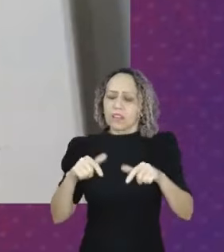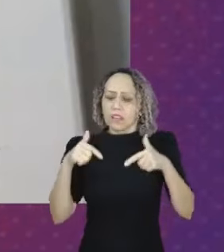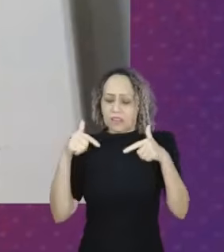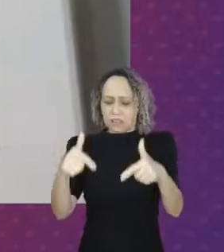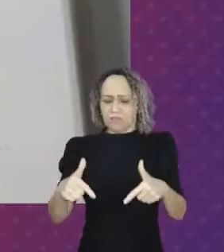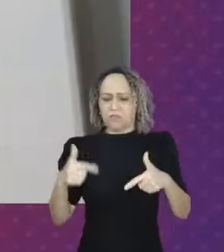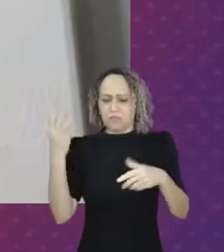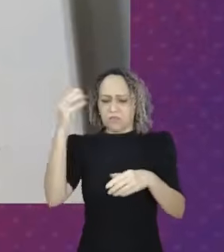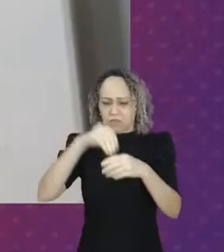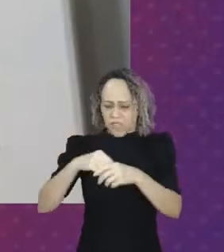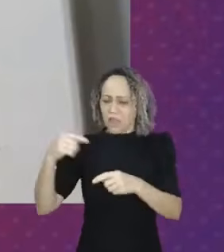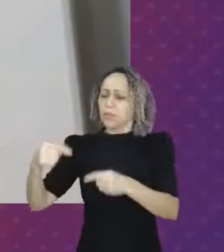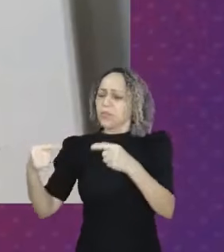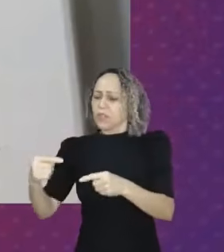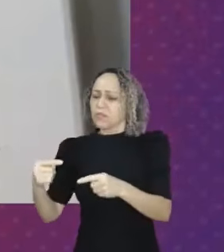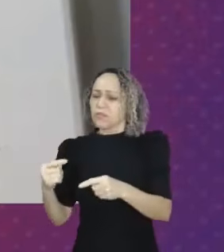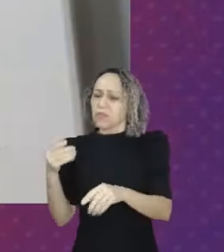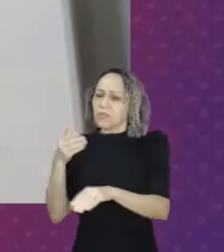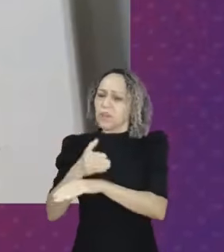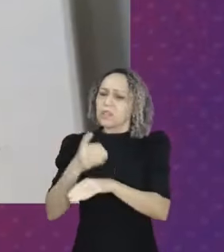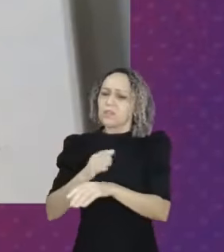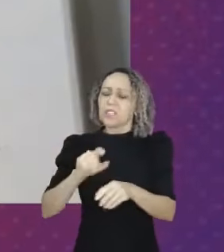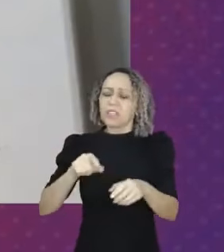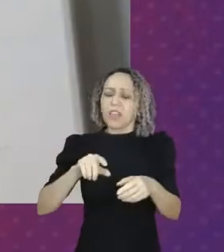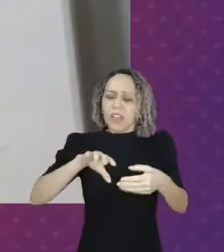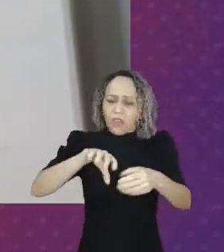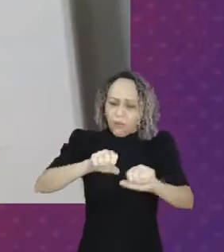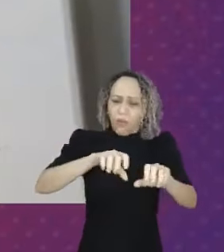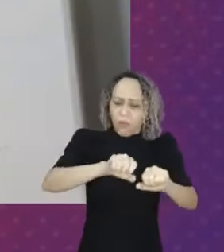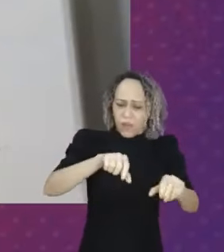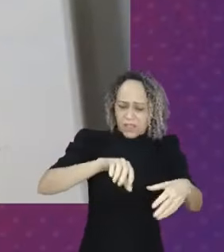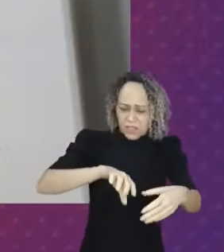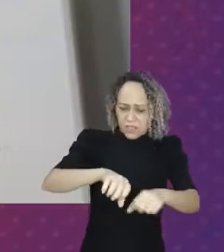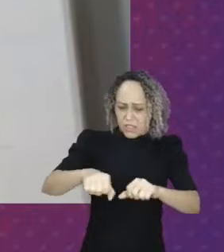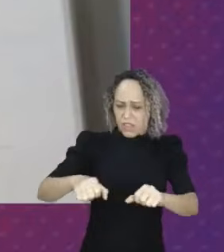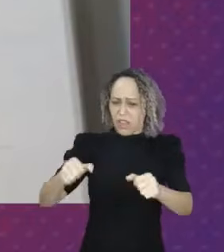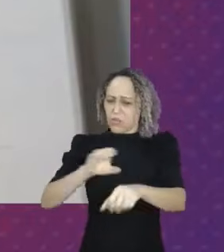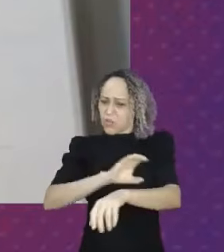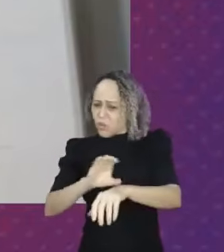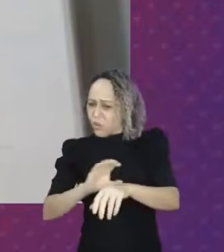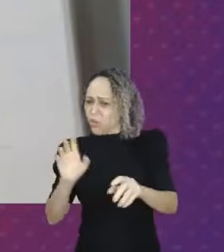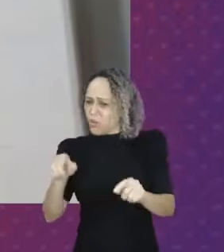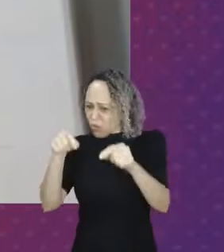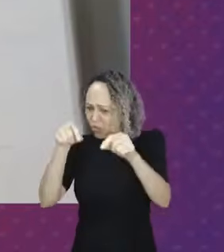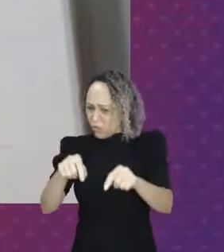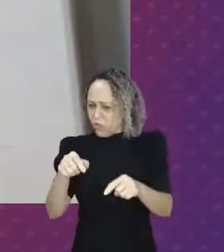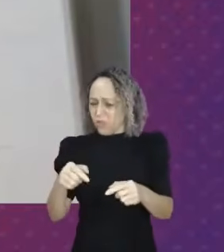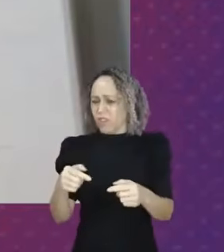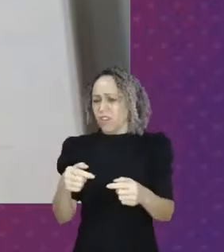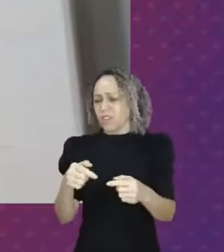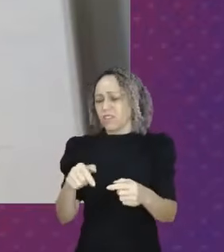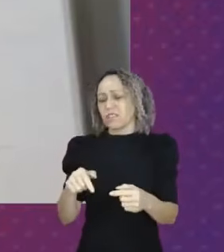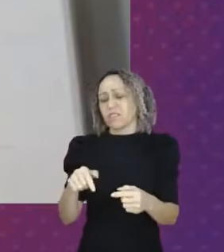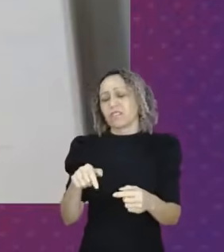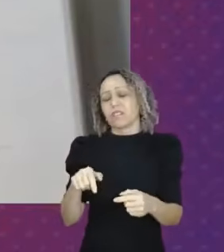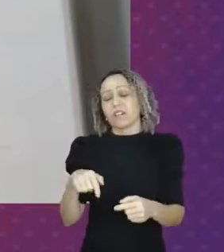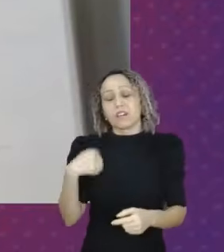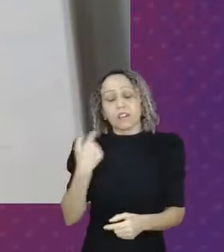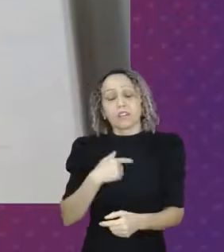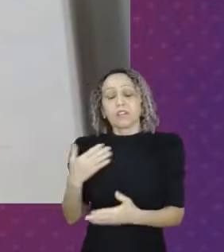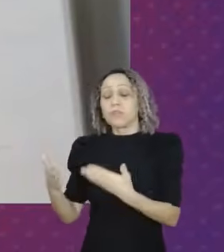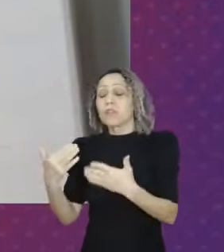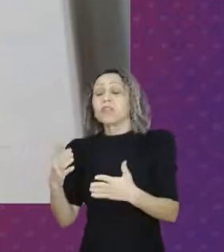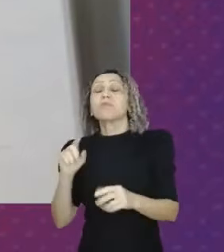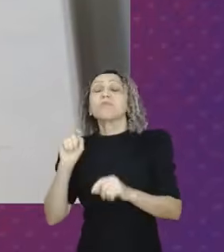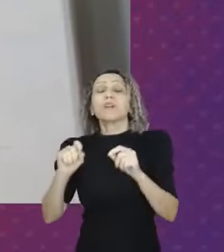da política, para participar de formações como essa, debater com as nossas companheiras qual é a maneira, qual é o caminho que nós vamos encontrar